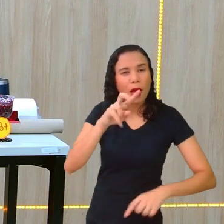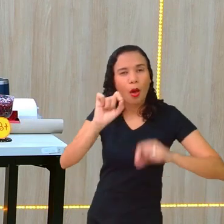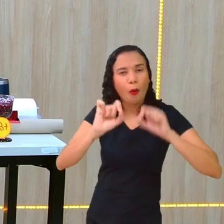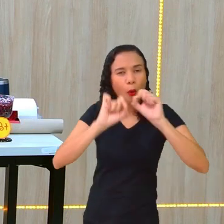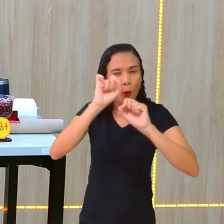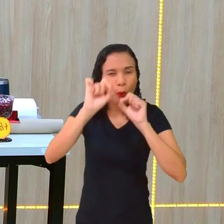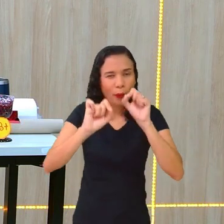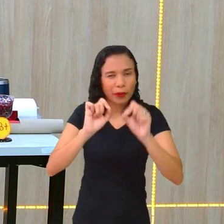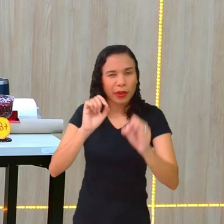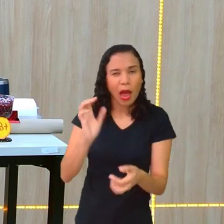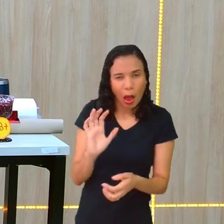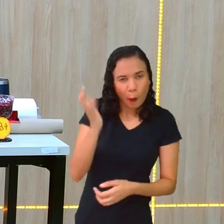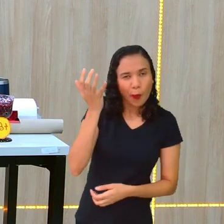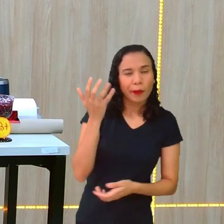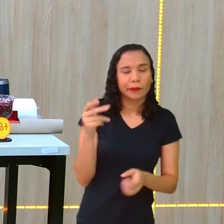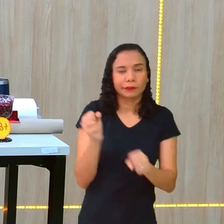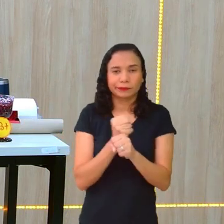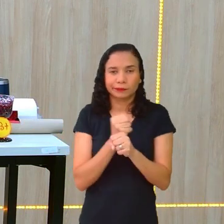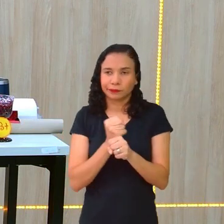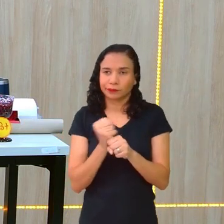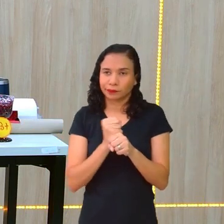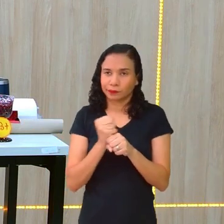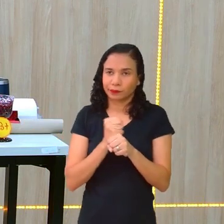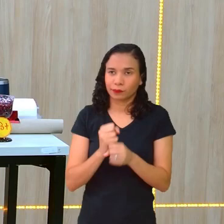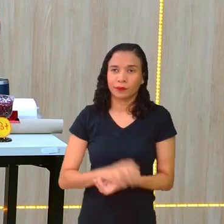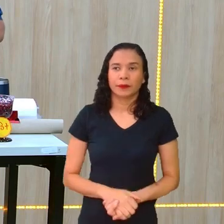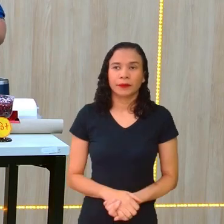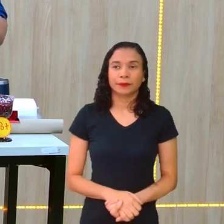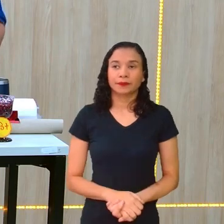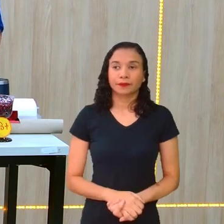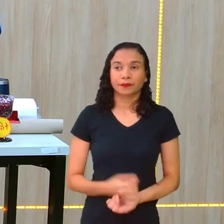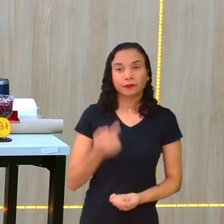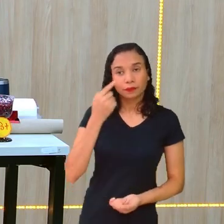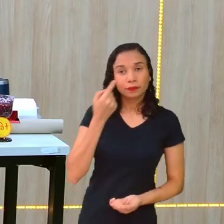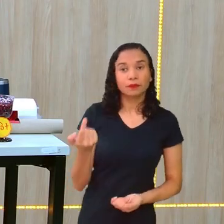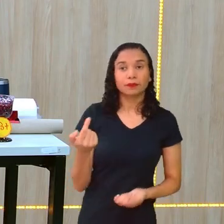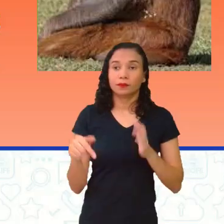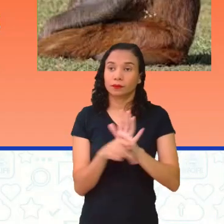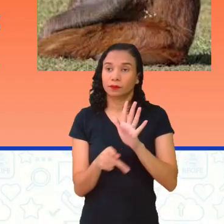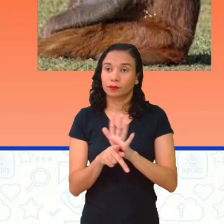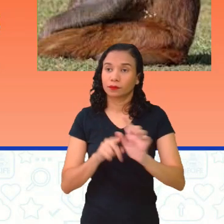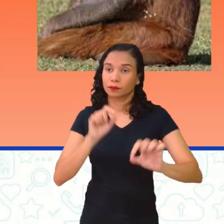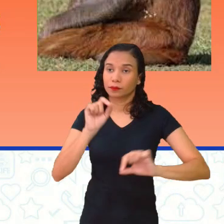aconteceu, né, alguns anos depois. Vamos lá? Aí, alguns anos